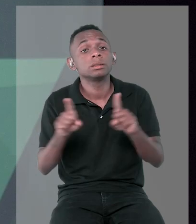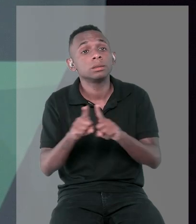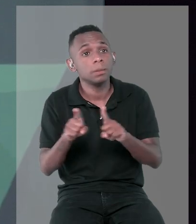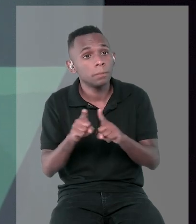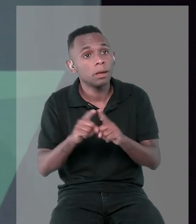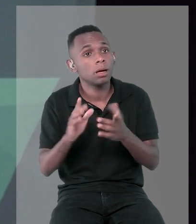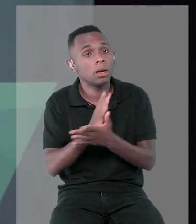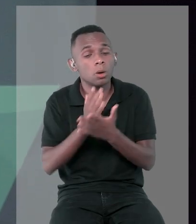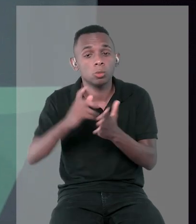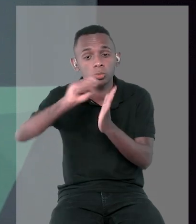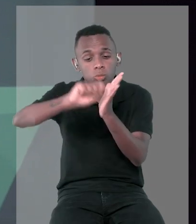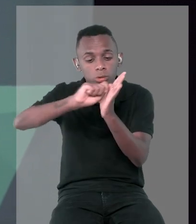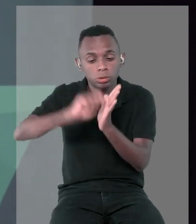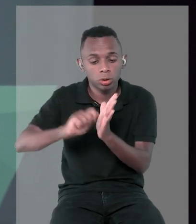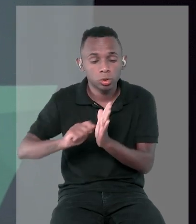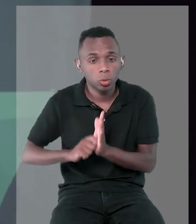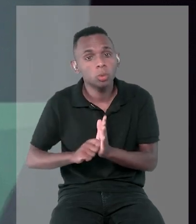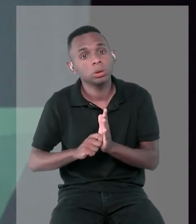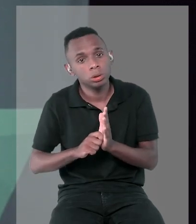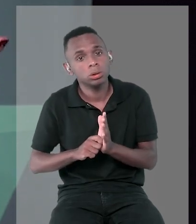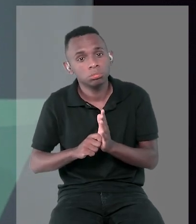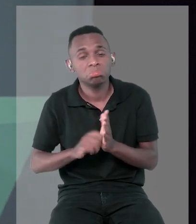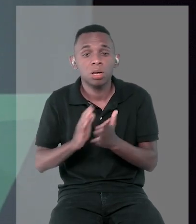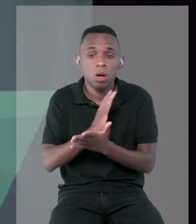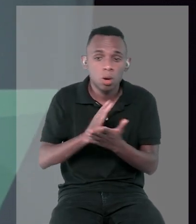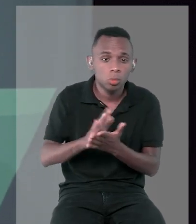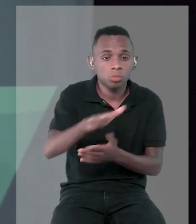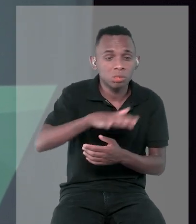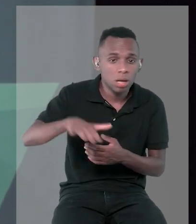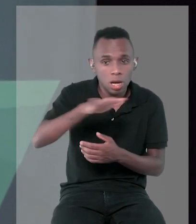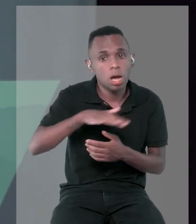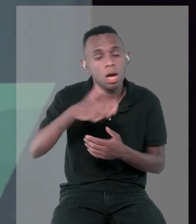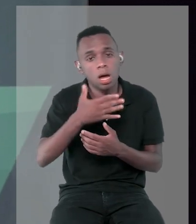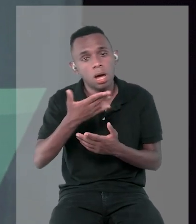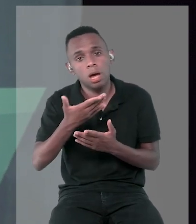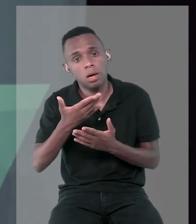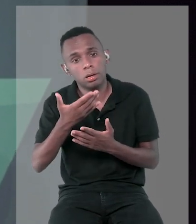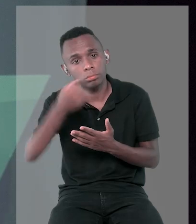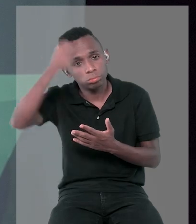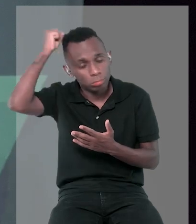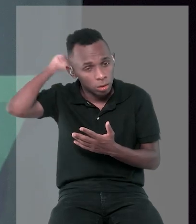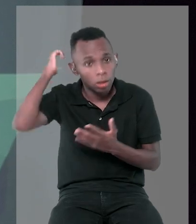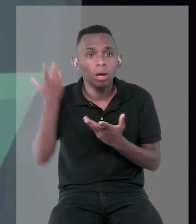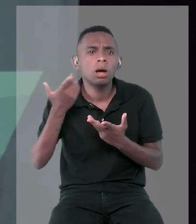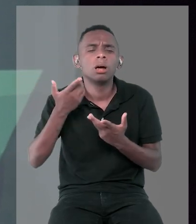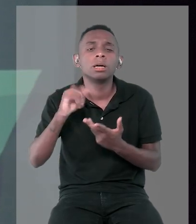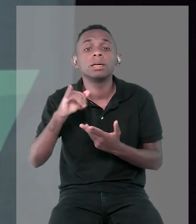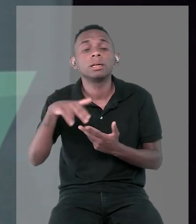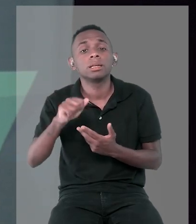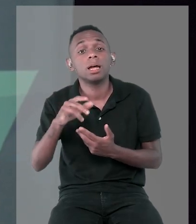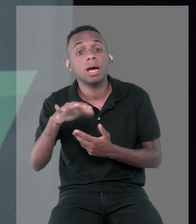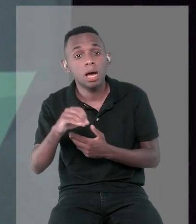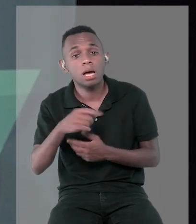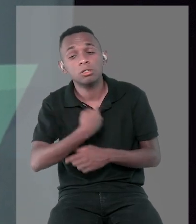também escritores, escritores, alguns da academia, Ana Maria Machado, Inácio Loyola. O Inácio foi com ela